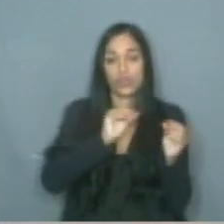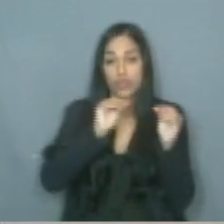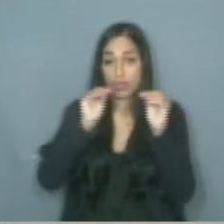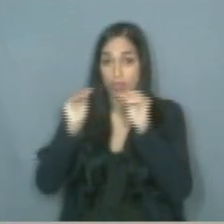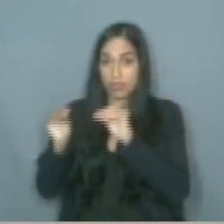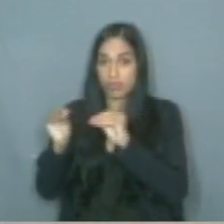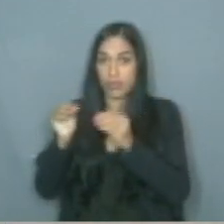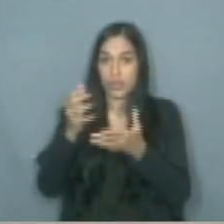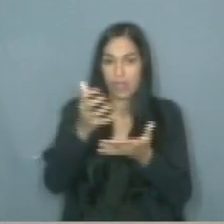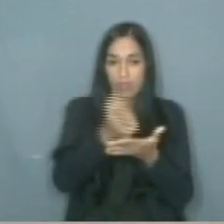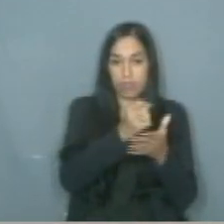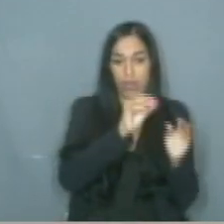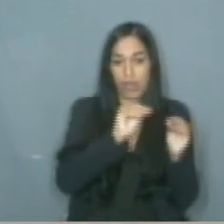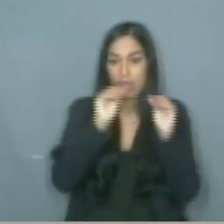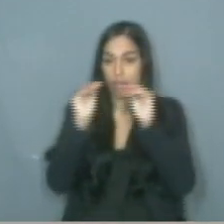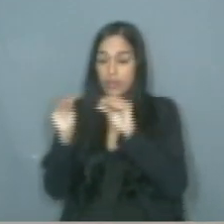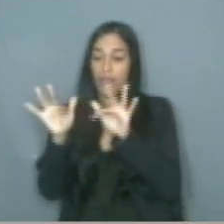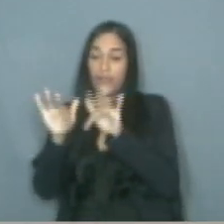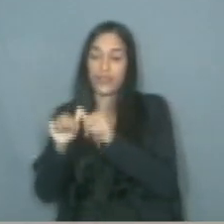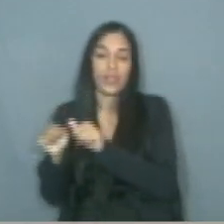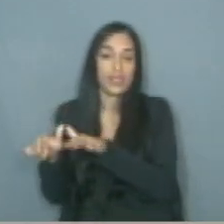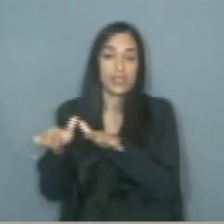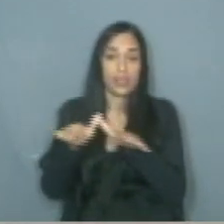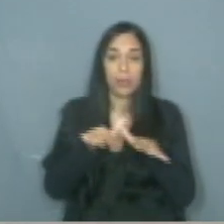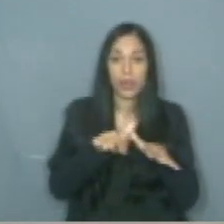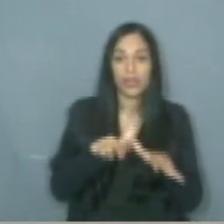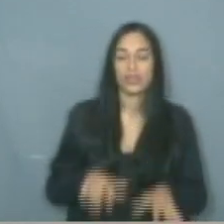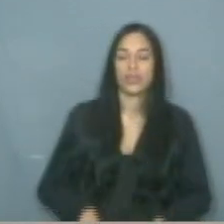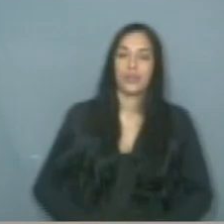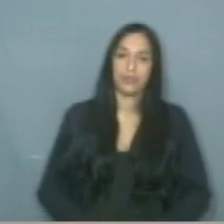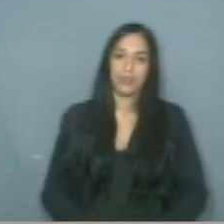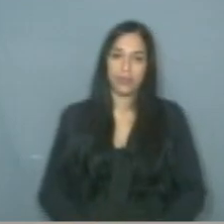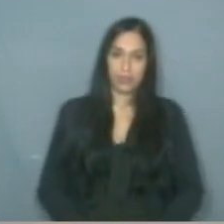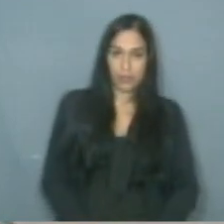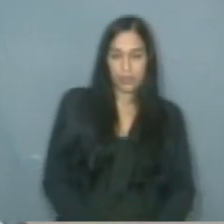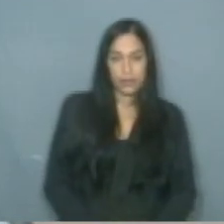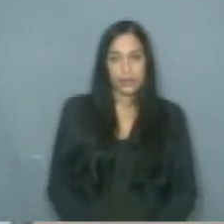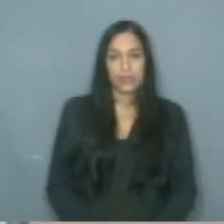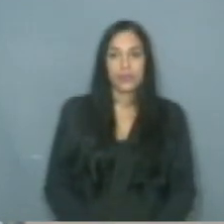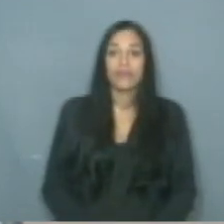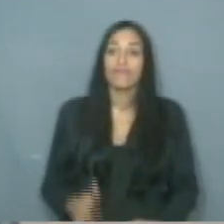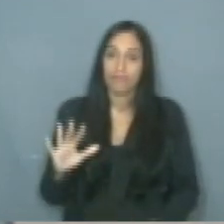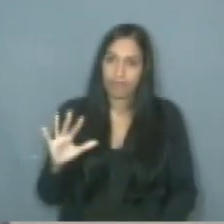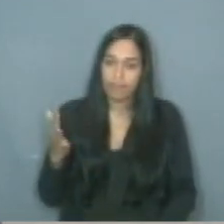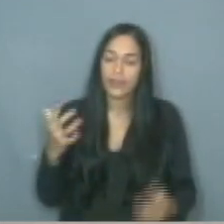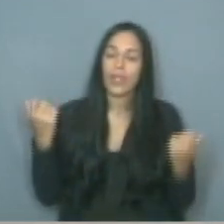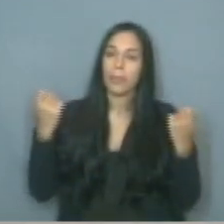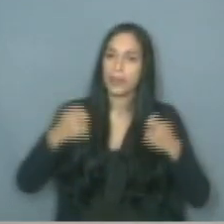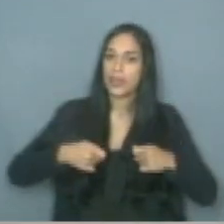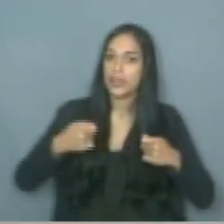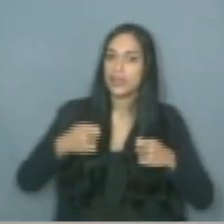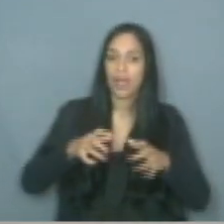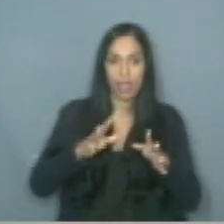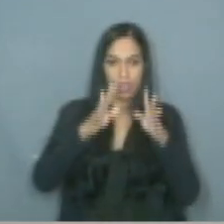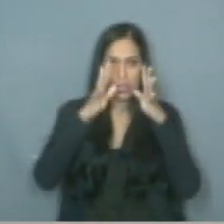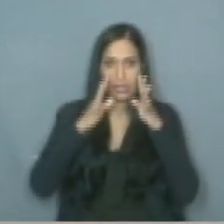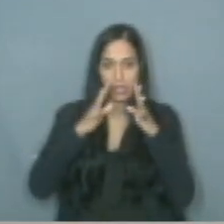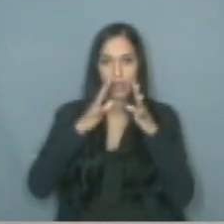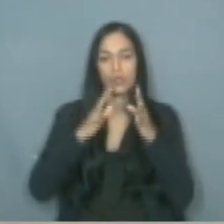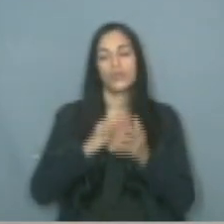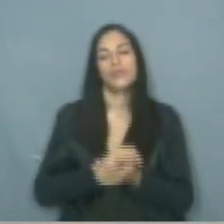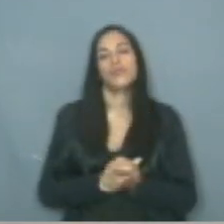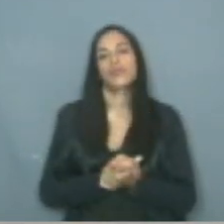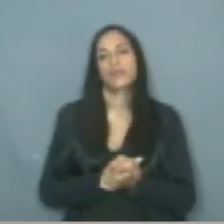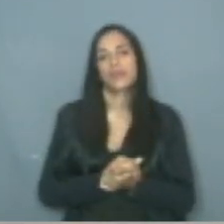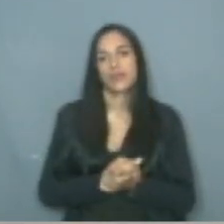os finais de semana. Isso aqui acontece e é preciso a gente ter atenção, porque se inicia